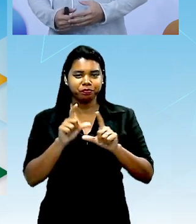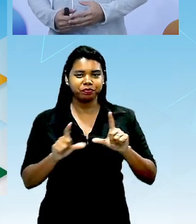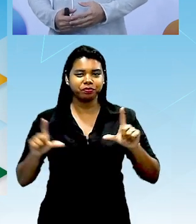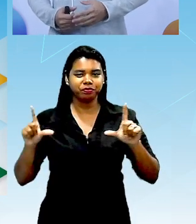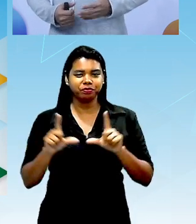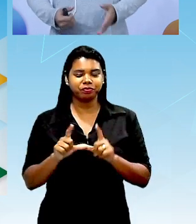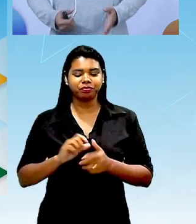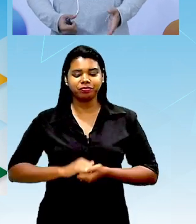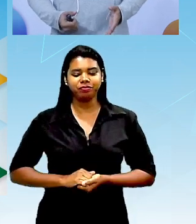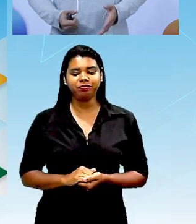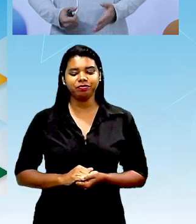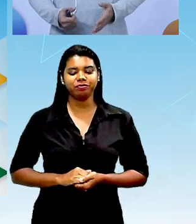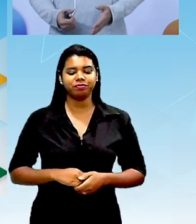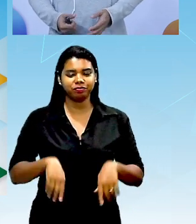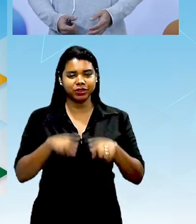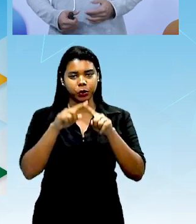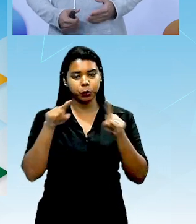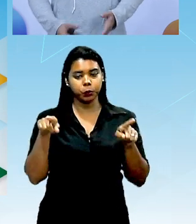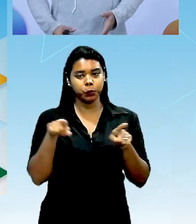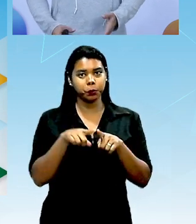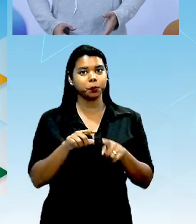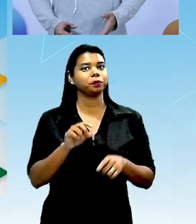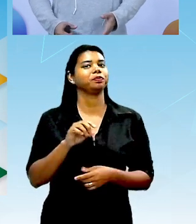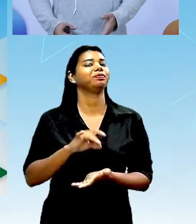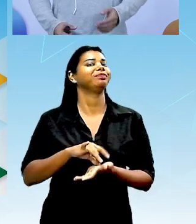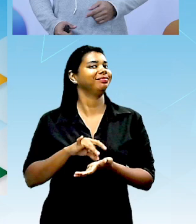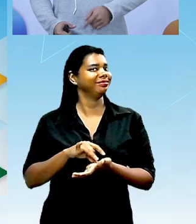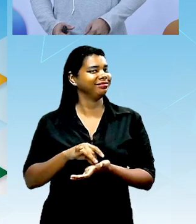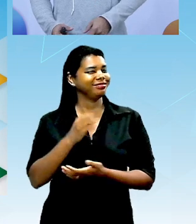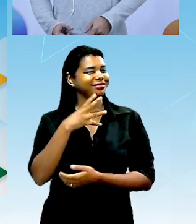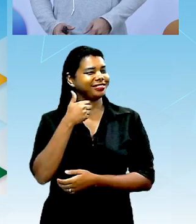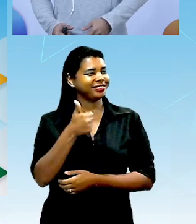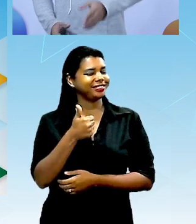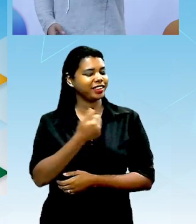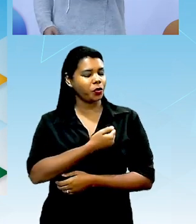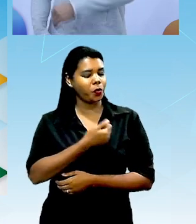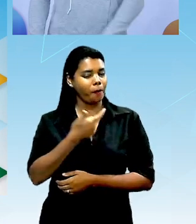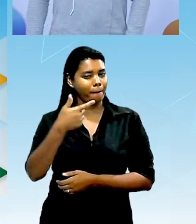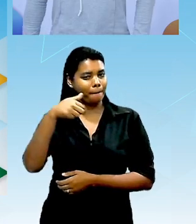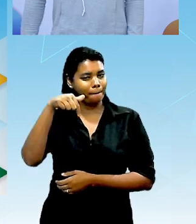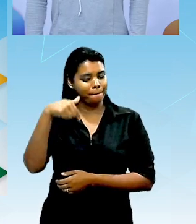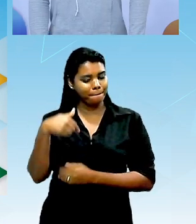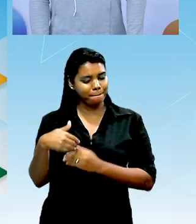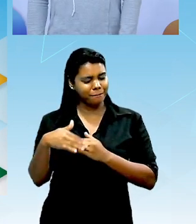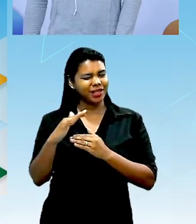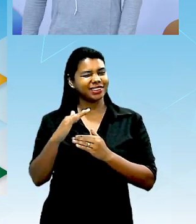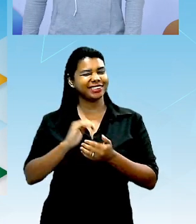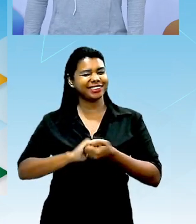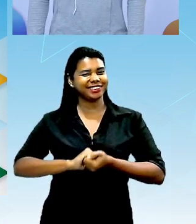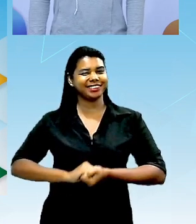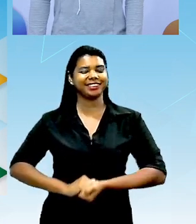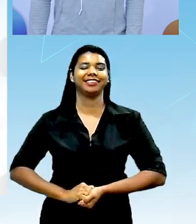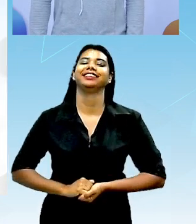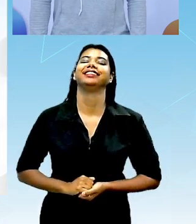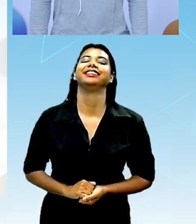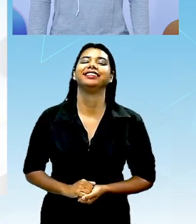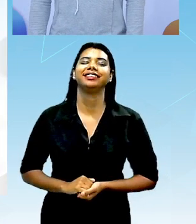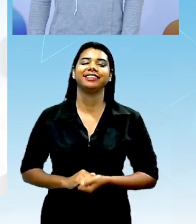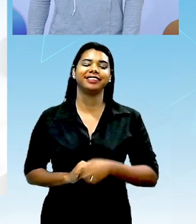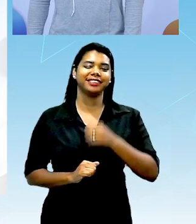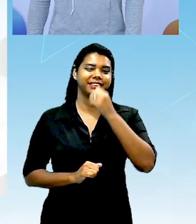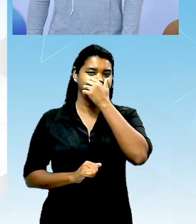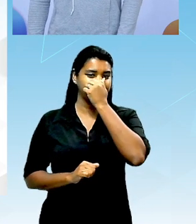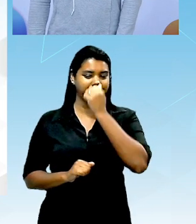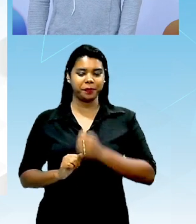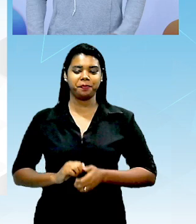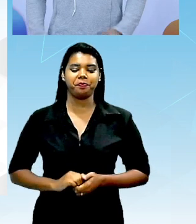aí está falando de triângulo, claro, né? Beleza? Aula de número 27, então vamos seguir comigo lá, tá? Vamos lá